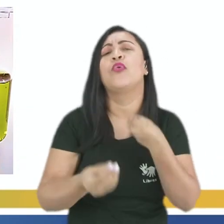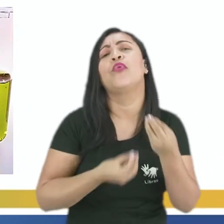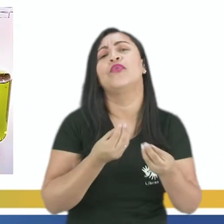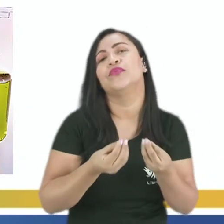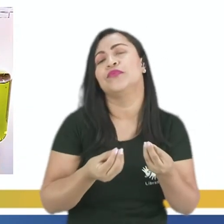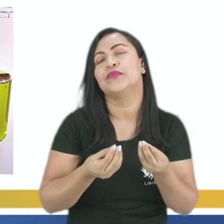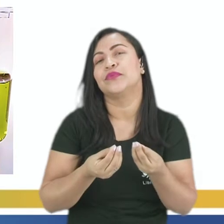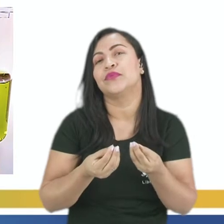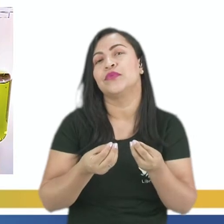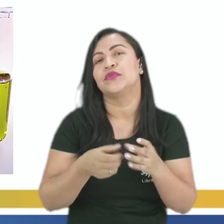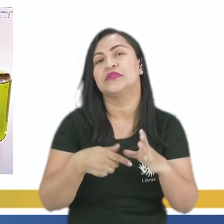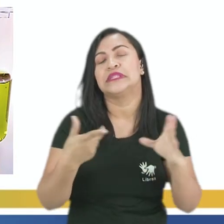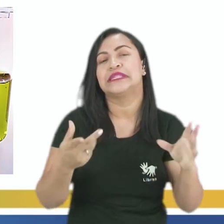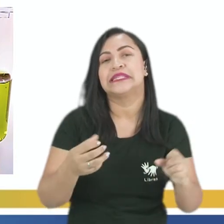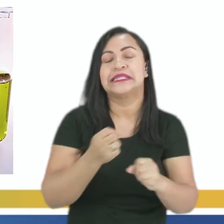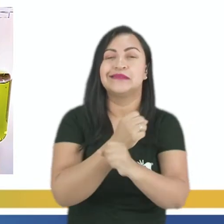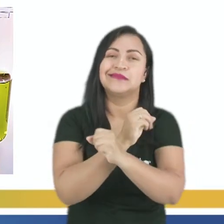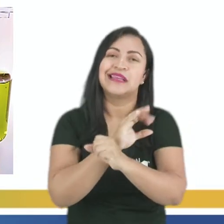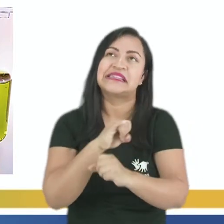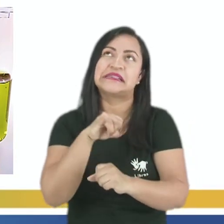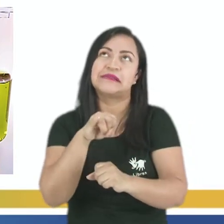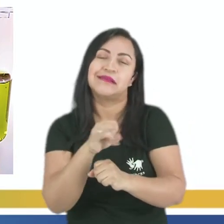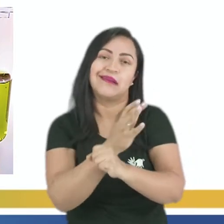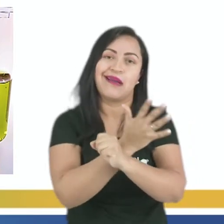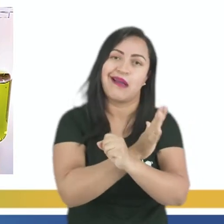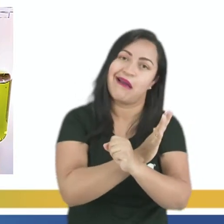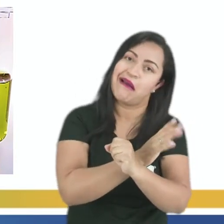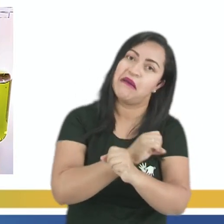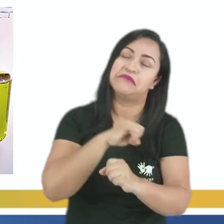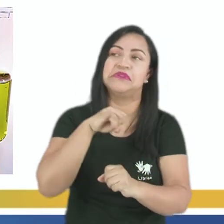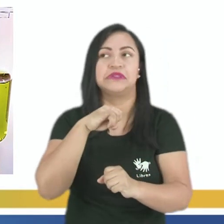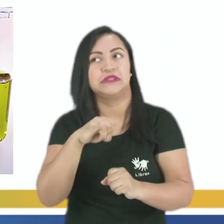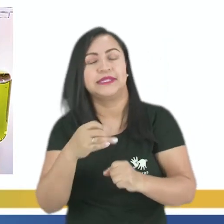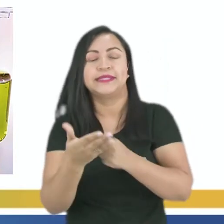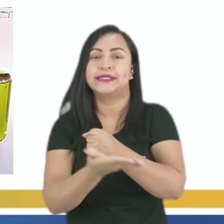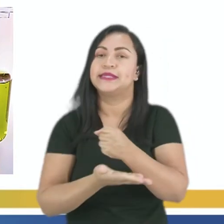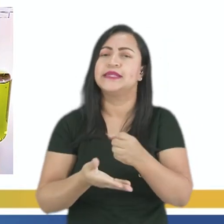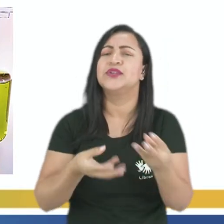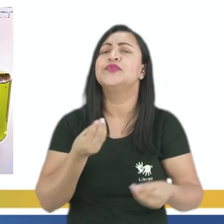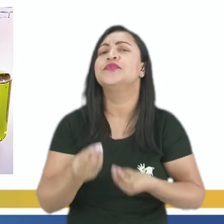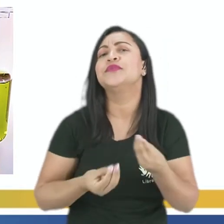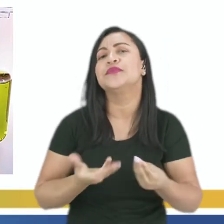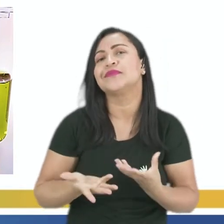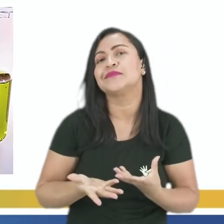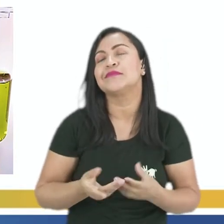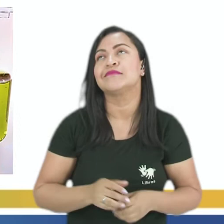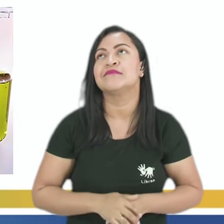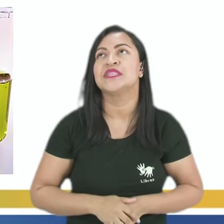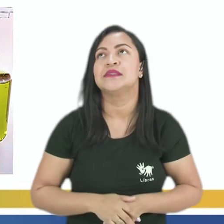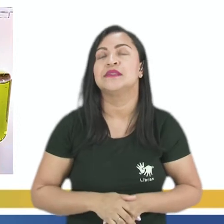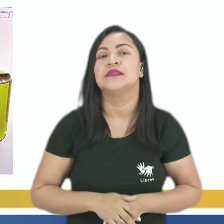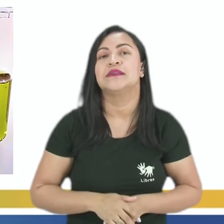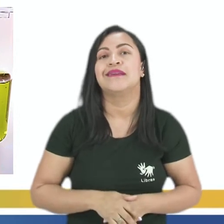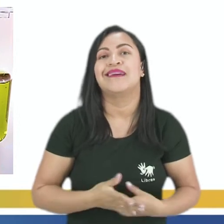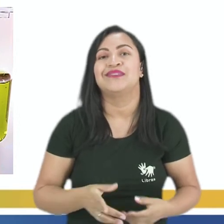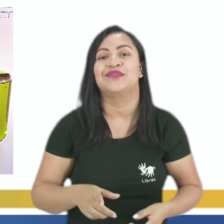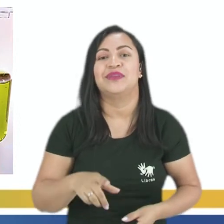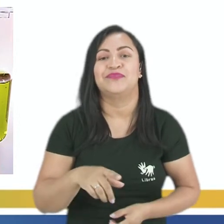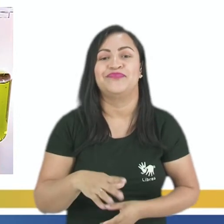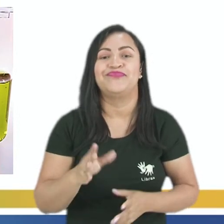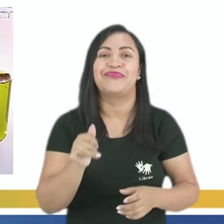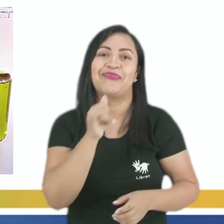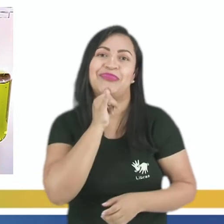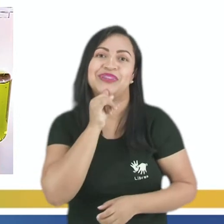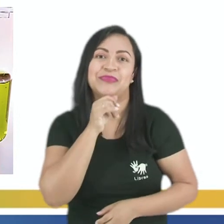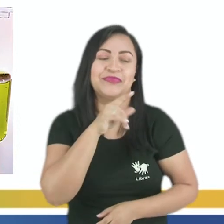uma substância ela é ácida, se ela é básica, tá? A gente não vai, por exemplo, sair experimentando, porque